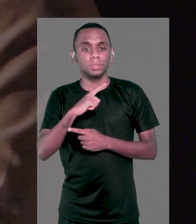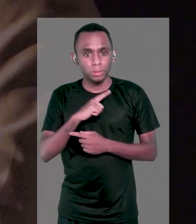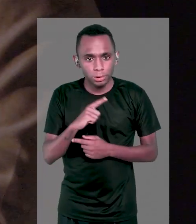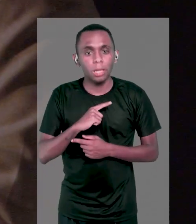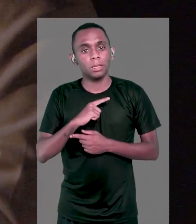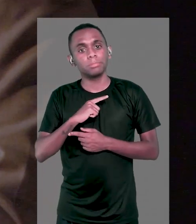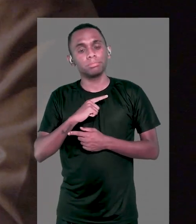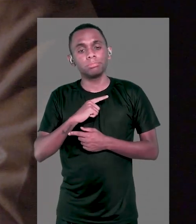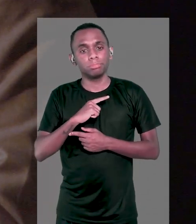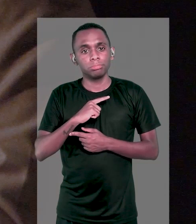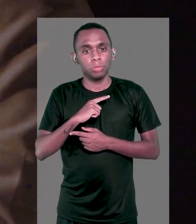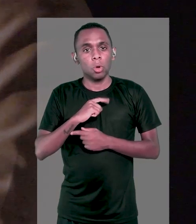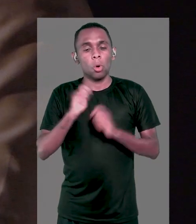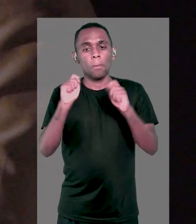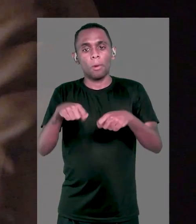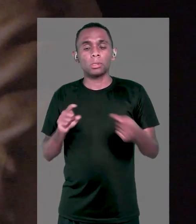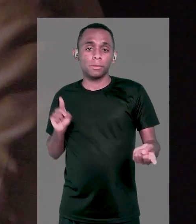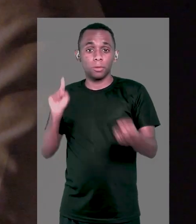para o domínio de um insaciável